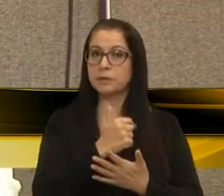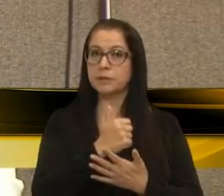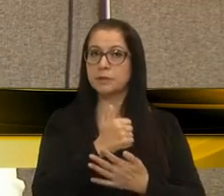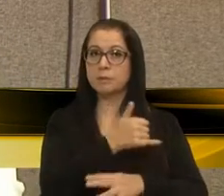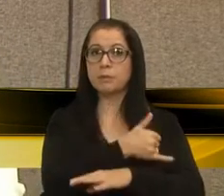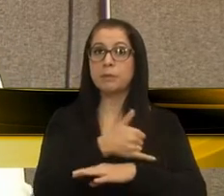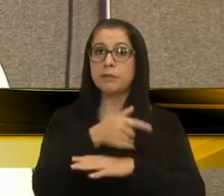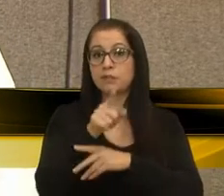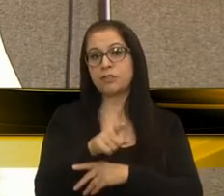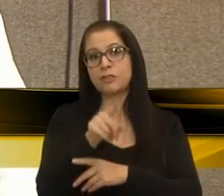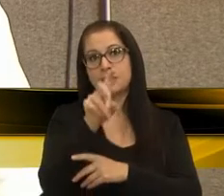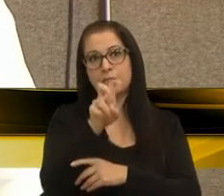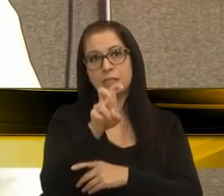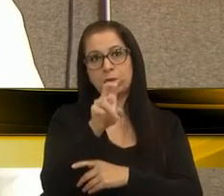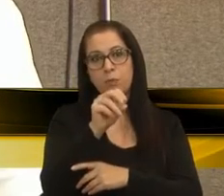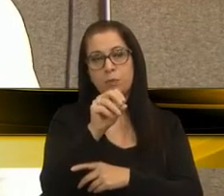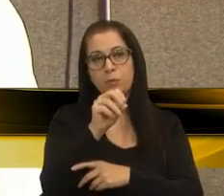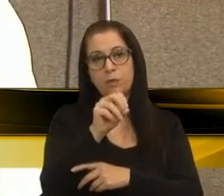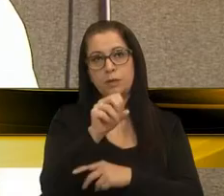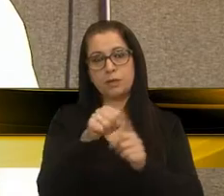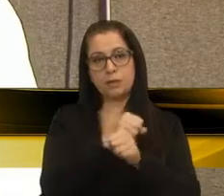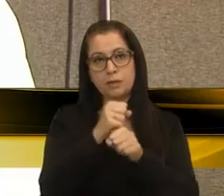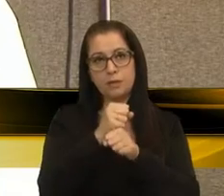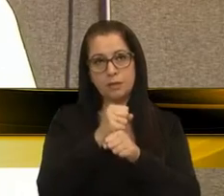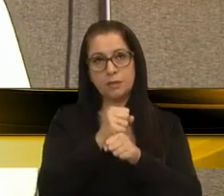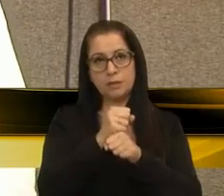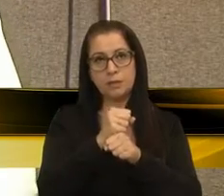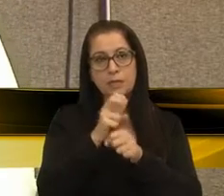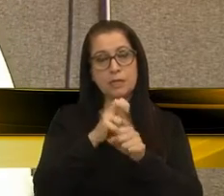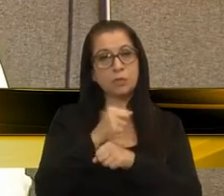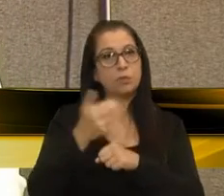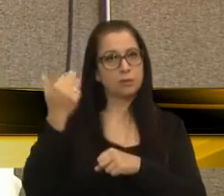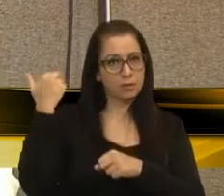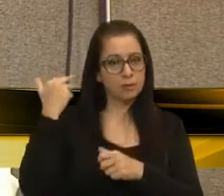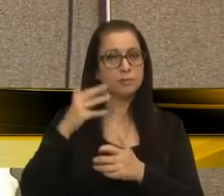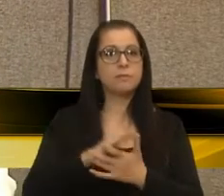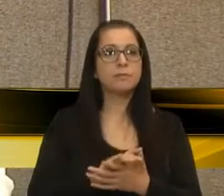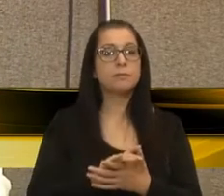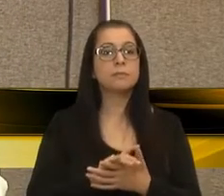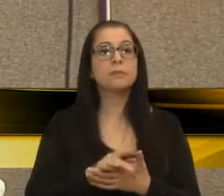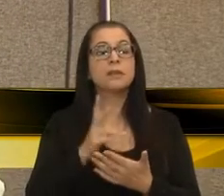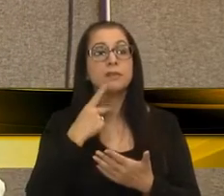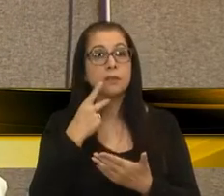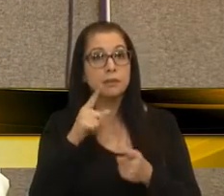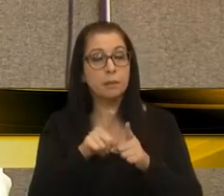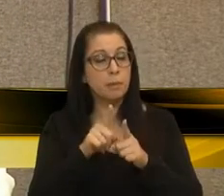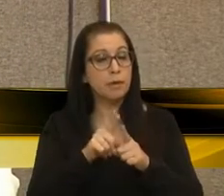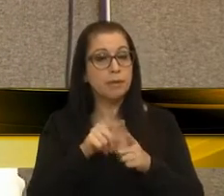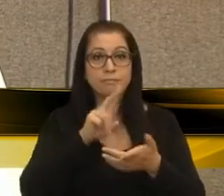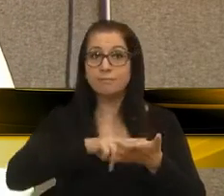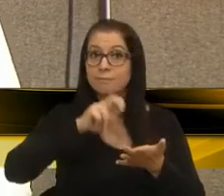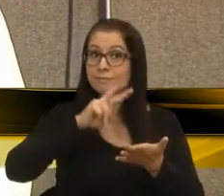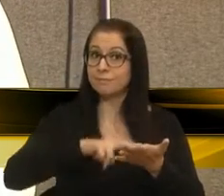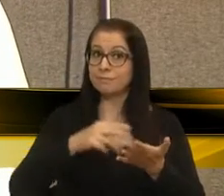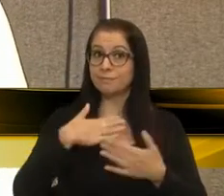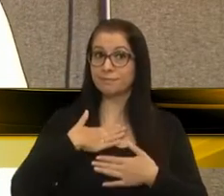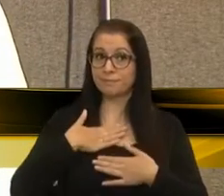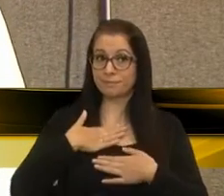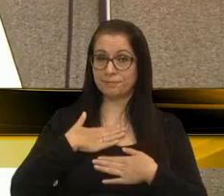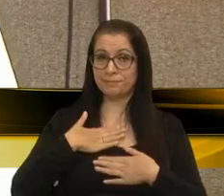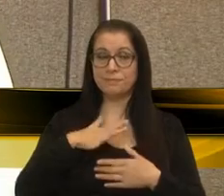dos 55 anos, então, de Melvin Jones, há 5 anos atrás. Então, quero dizer que é uma alegria muito grande para esse